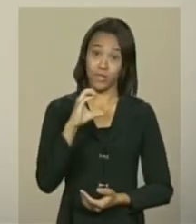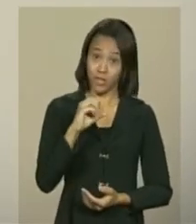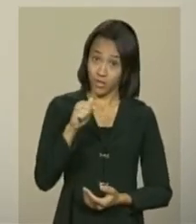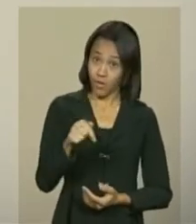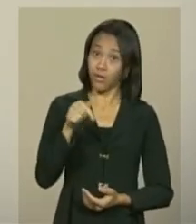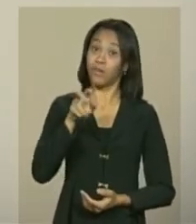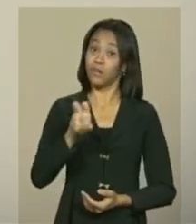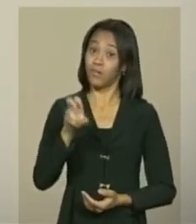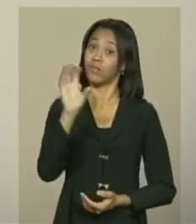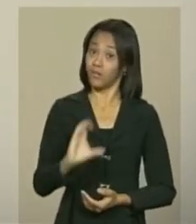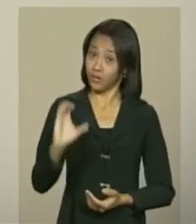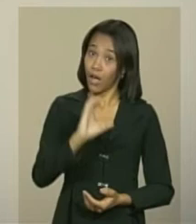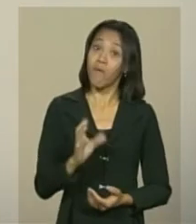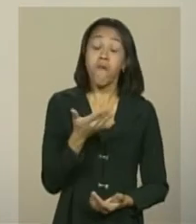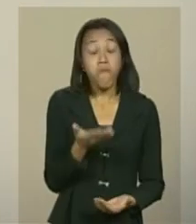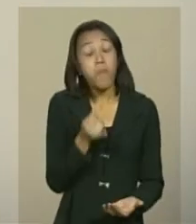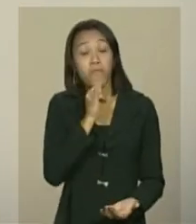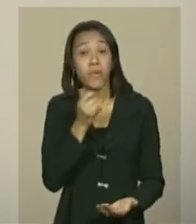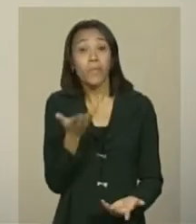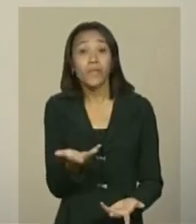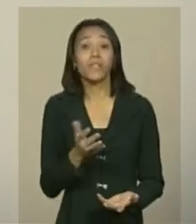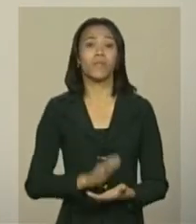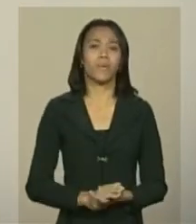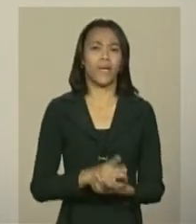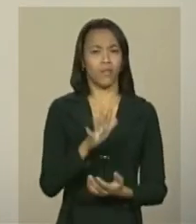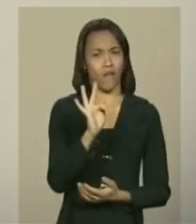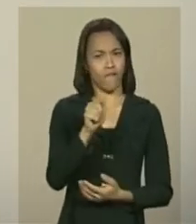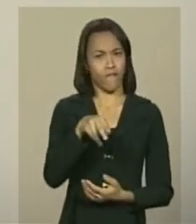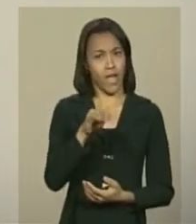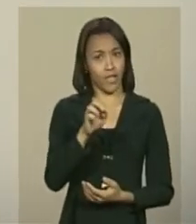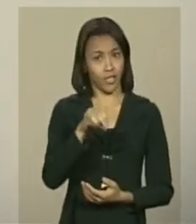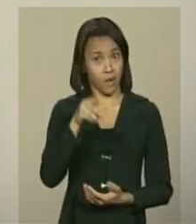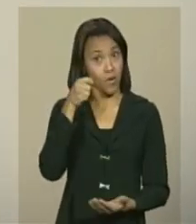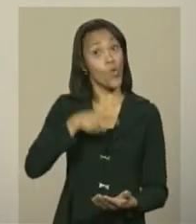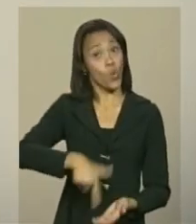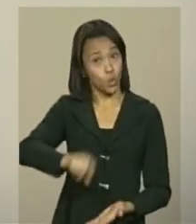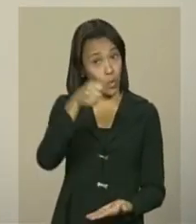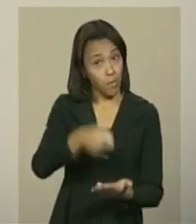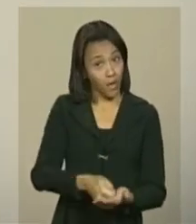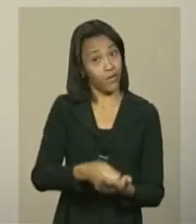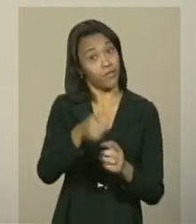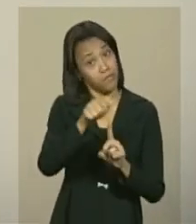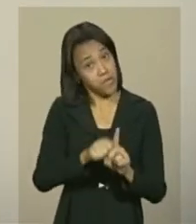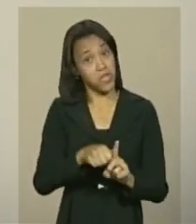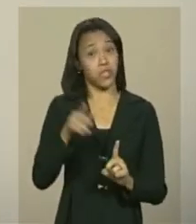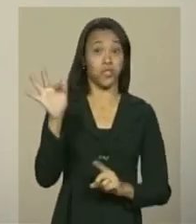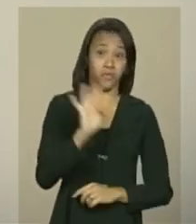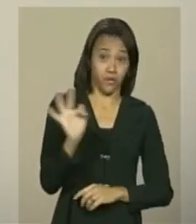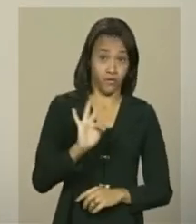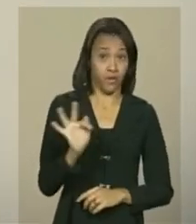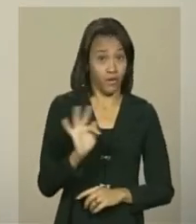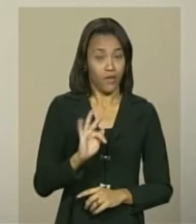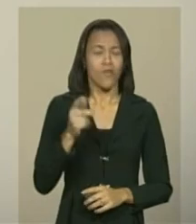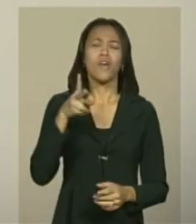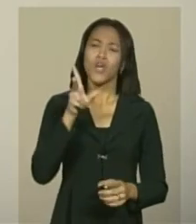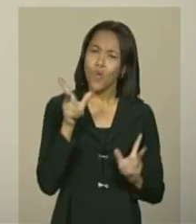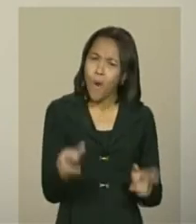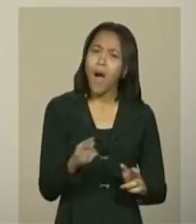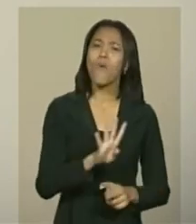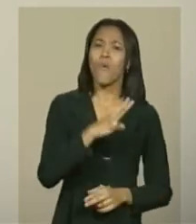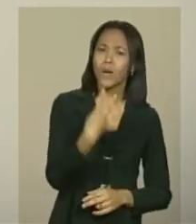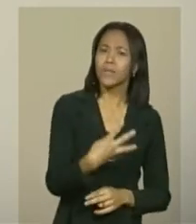57 centavo vamos supor que a dona Fátima continue lá em fevereiro consumindo os